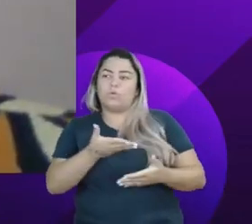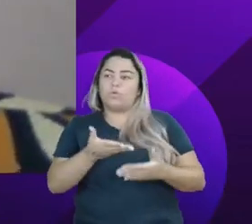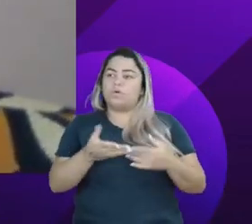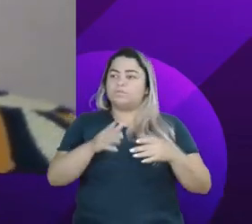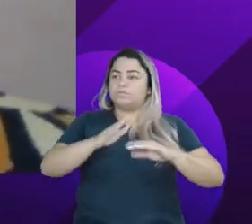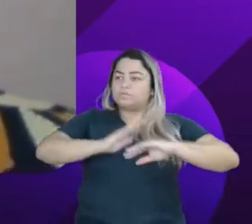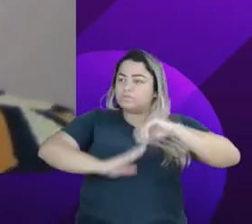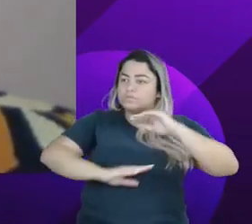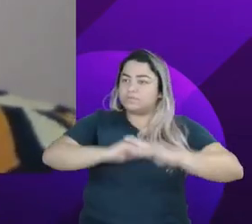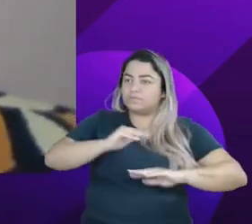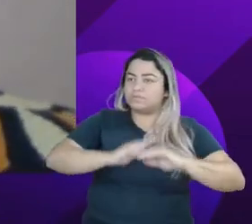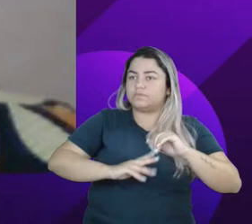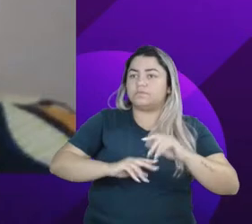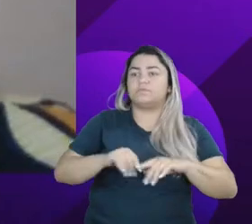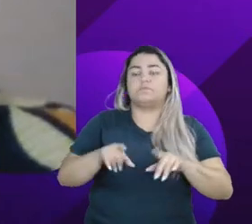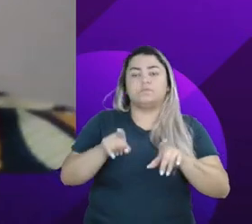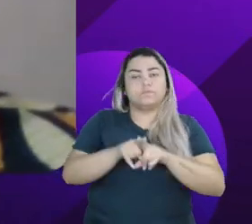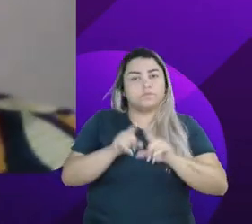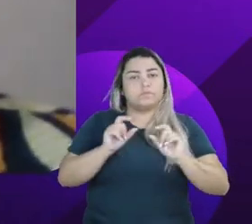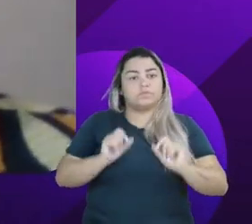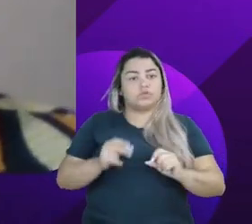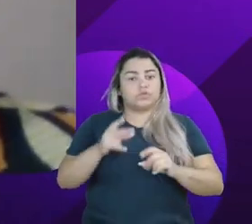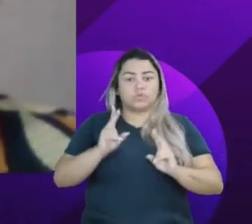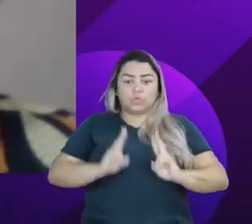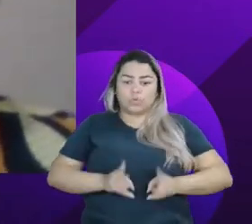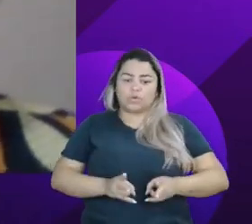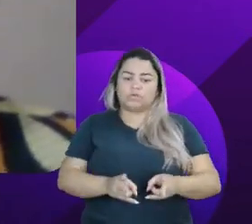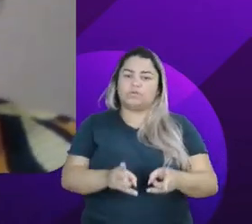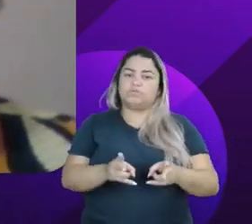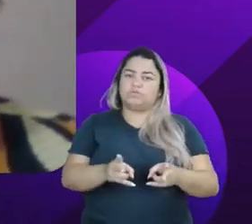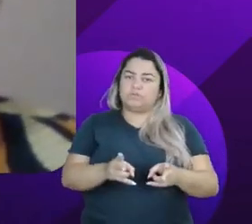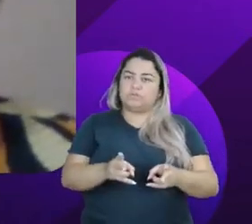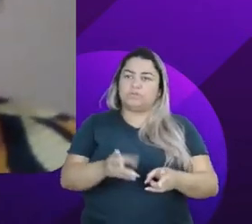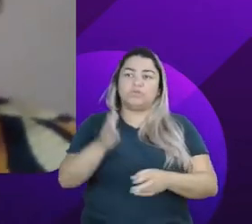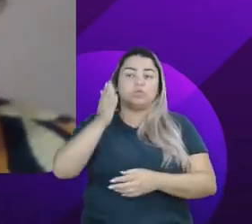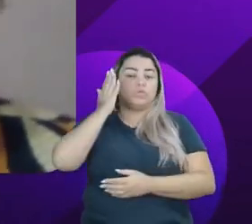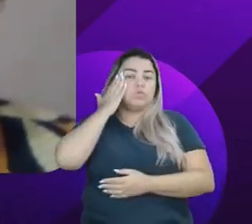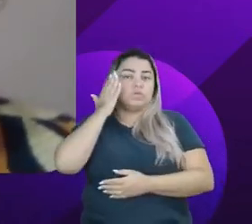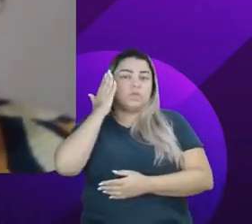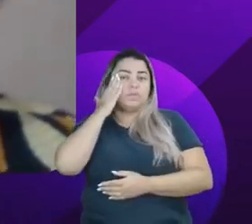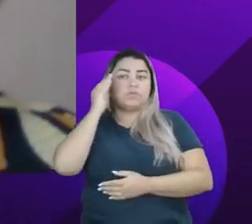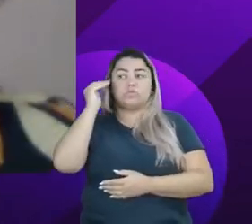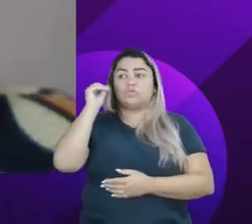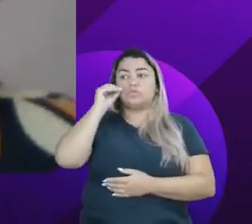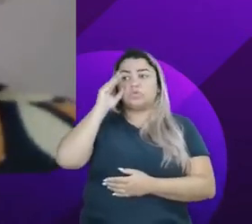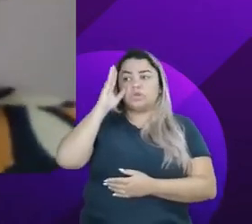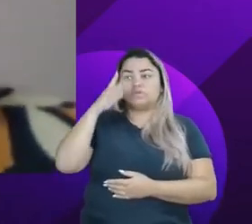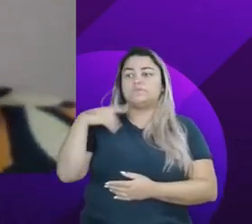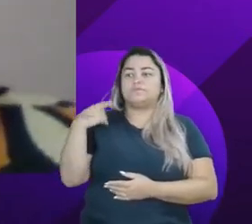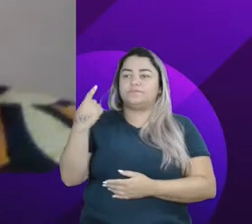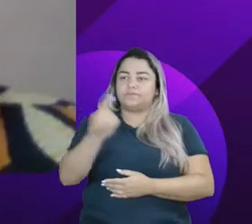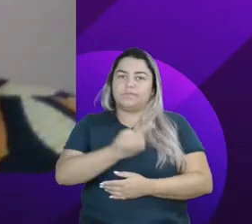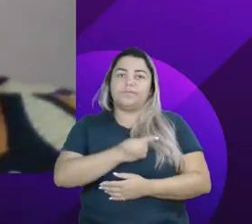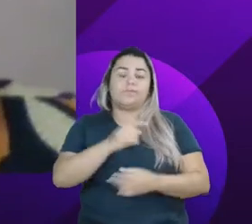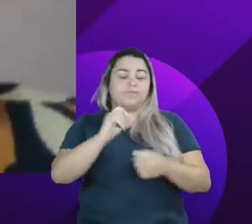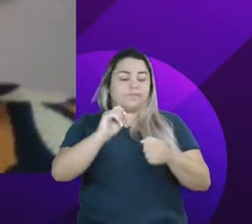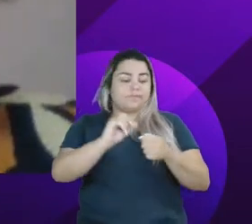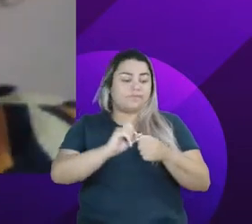protagonizar, de perpetuar os nossos saberes, os nossos fazeres, e trazermos